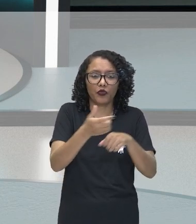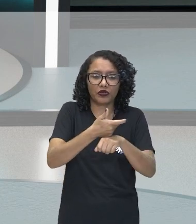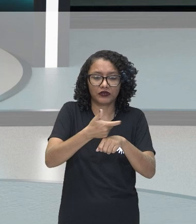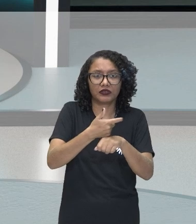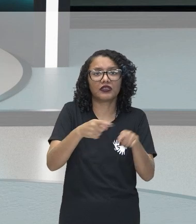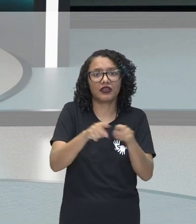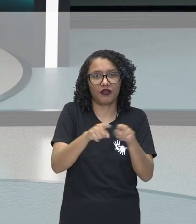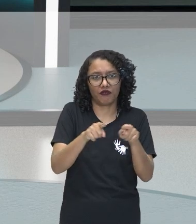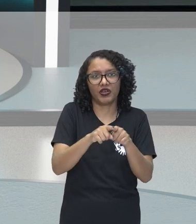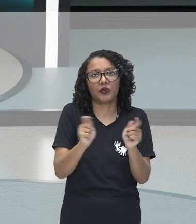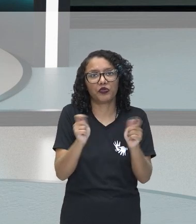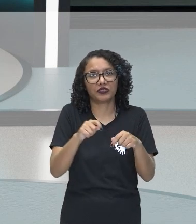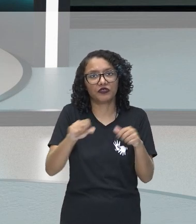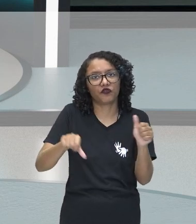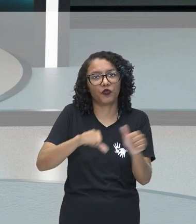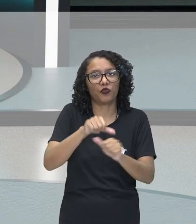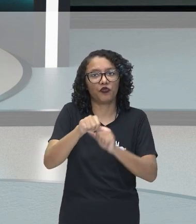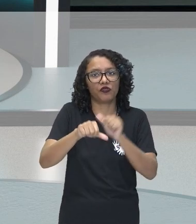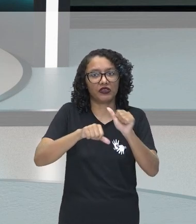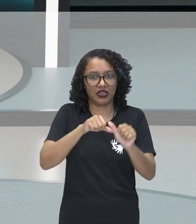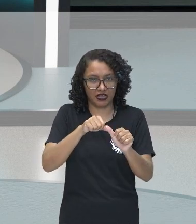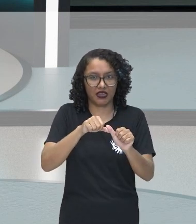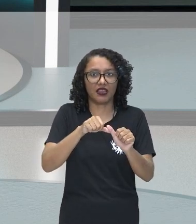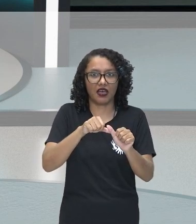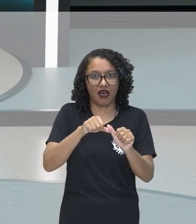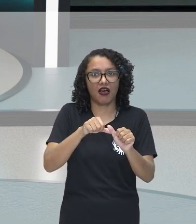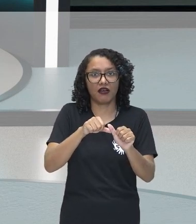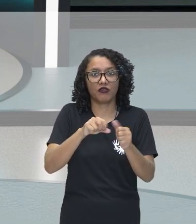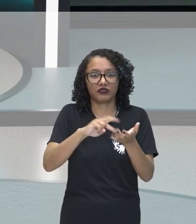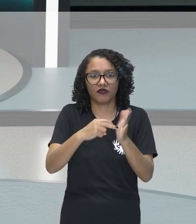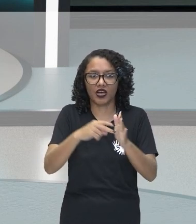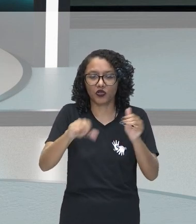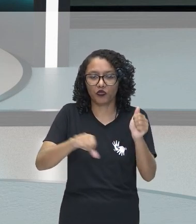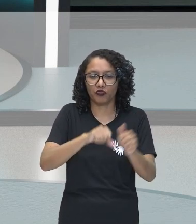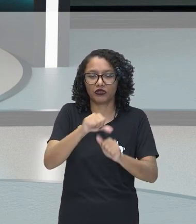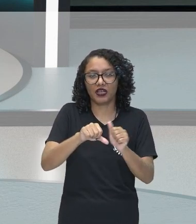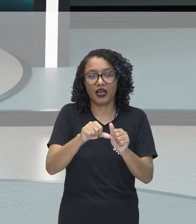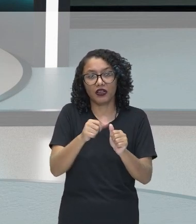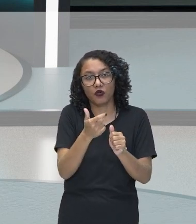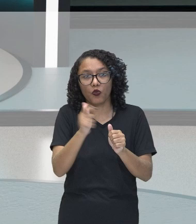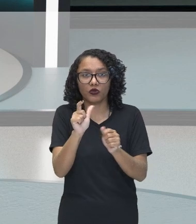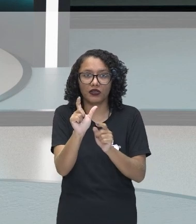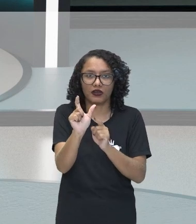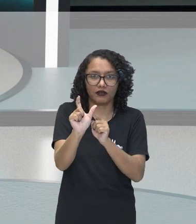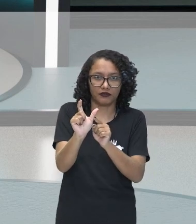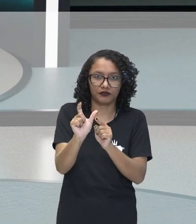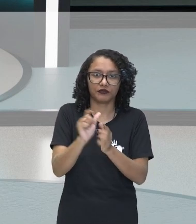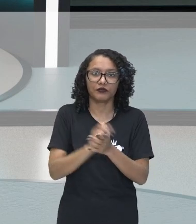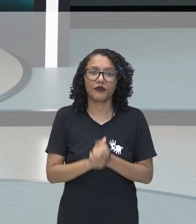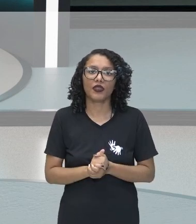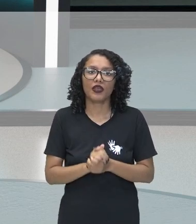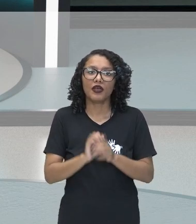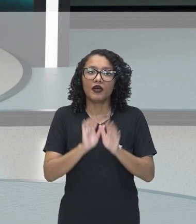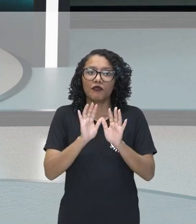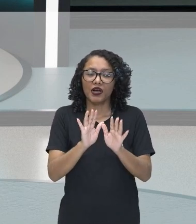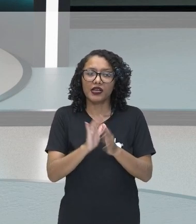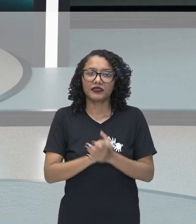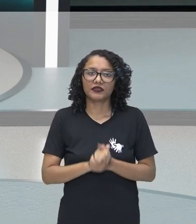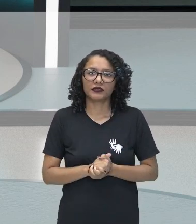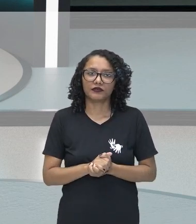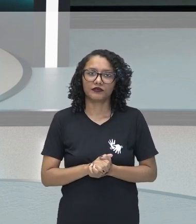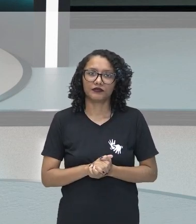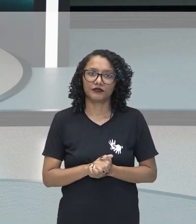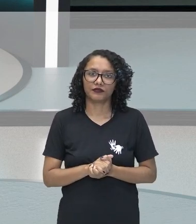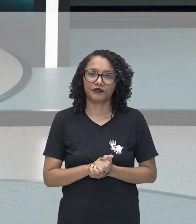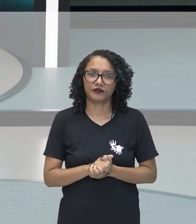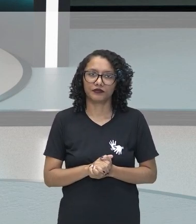um modificador, significa que ela vai dar outro sentido a alguma coisa. Só que os adjetivos funcionam, como a gente vai ver mais lá para